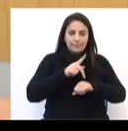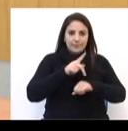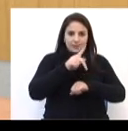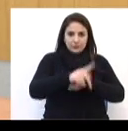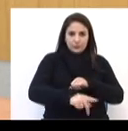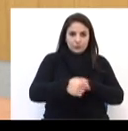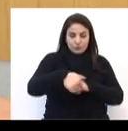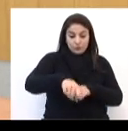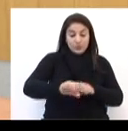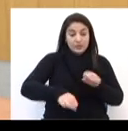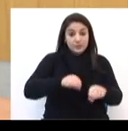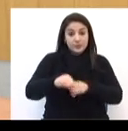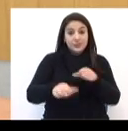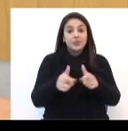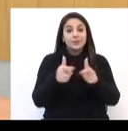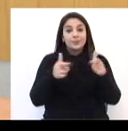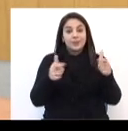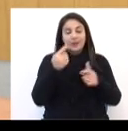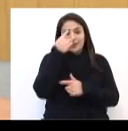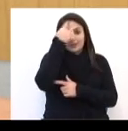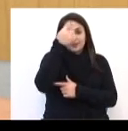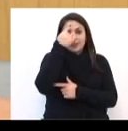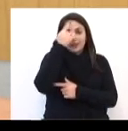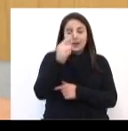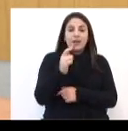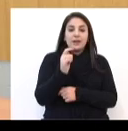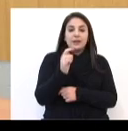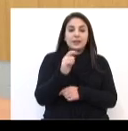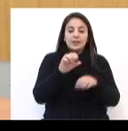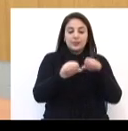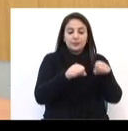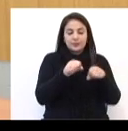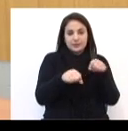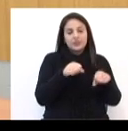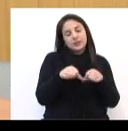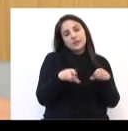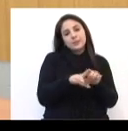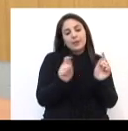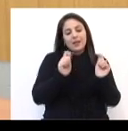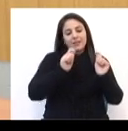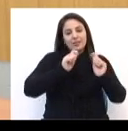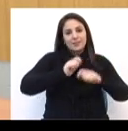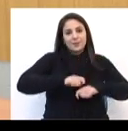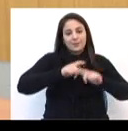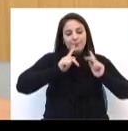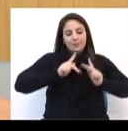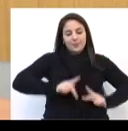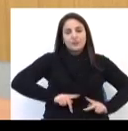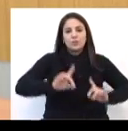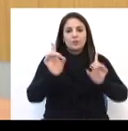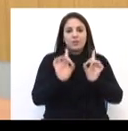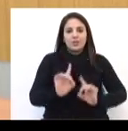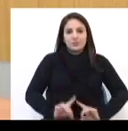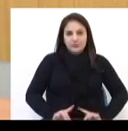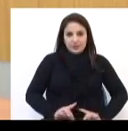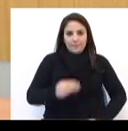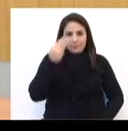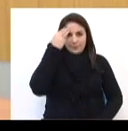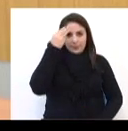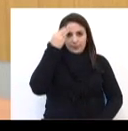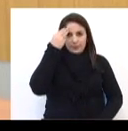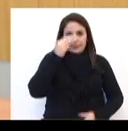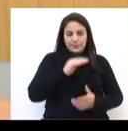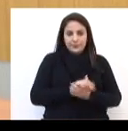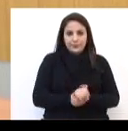de Bici seja ampliado. A ideia é que parte das bicicletas sejam adaptadas para pessoas com